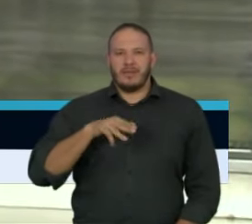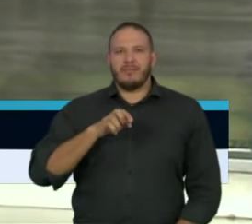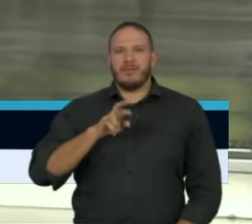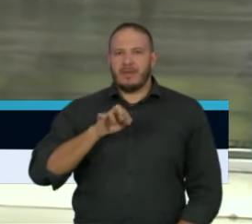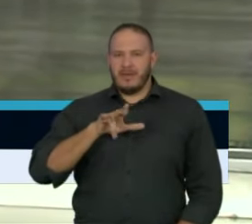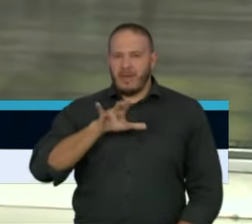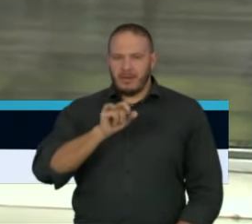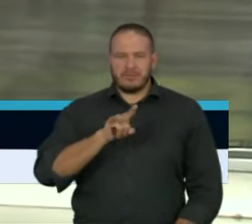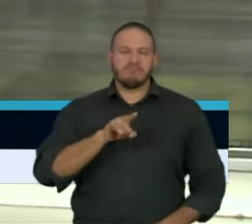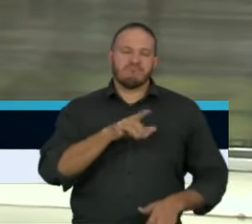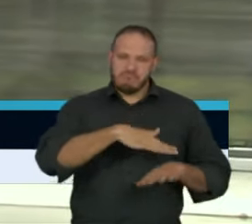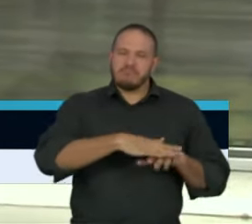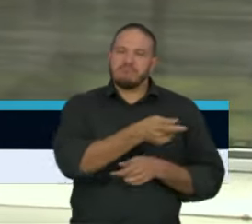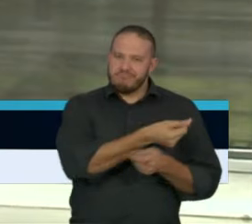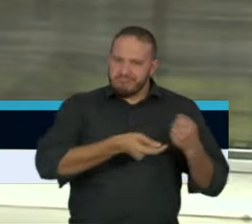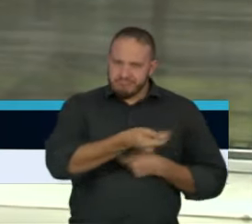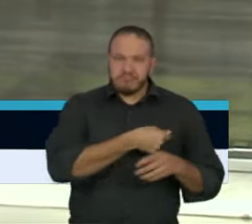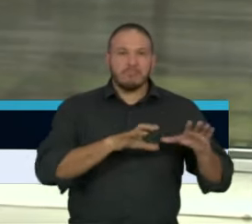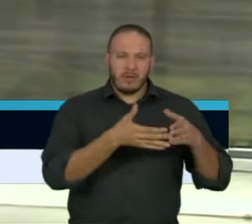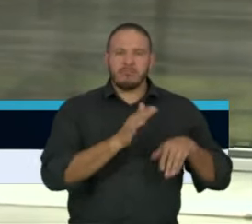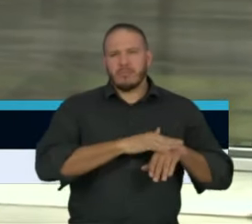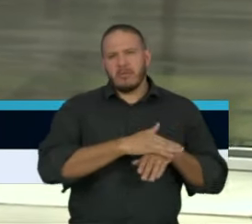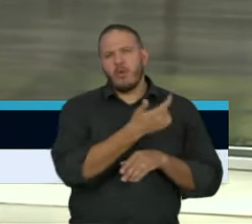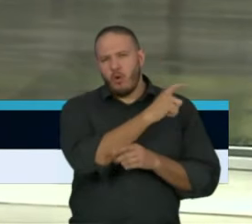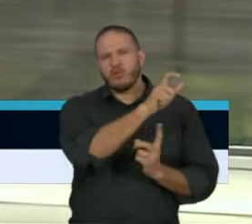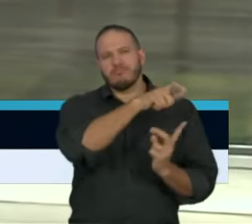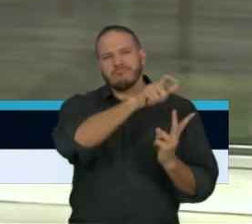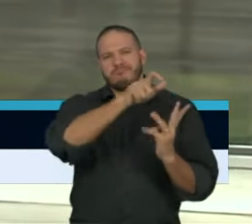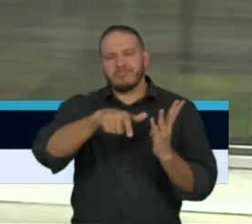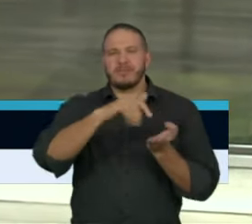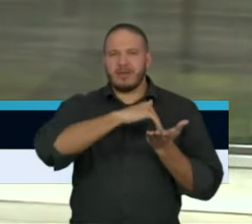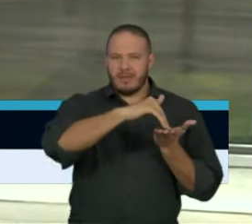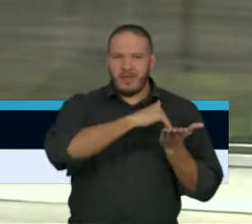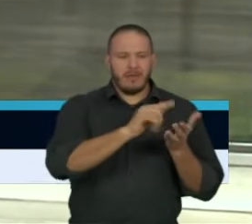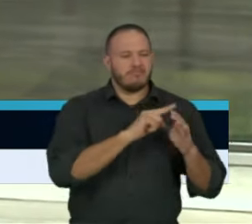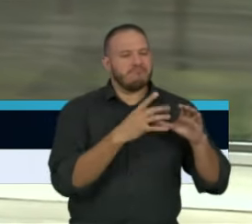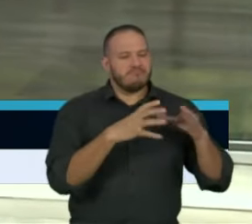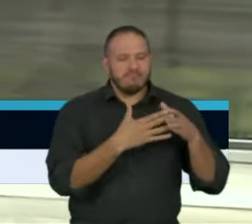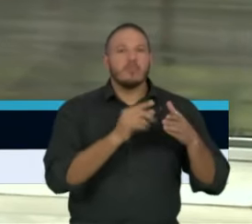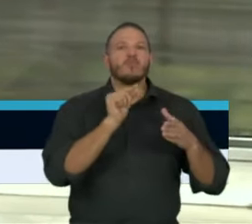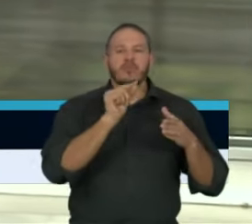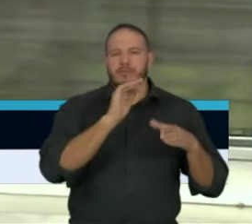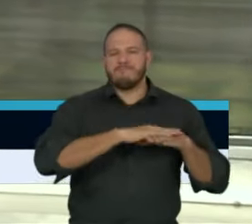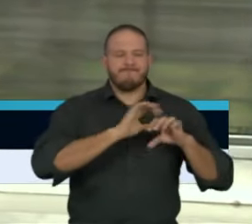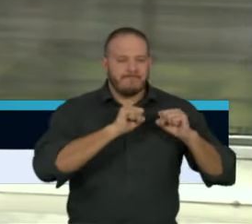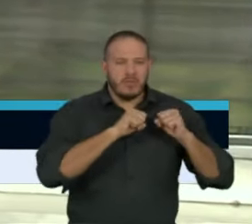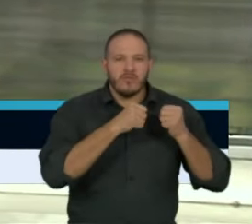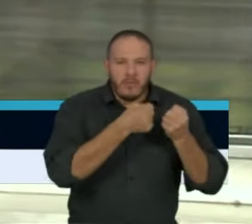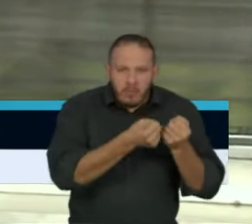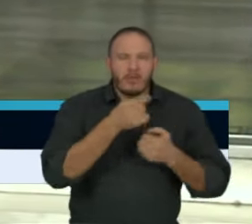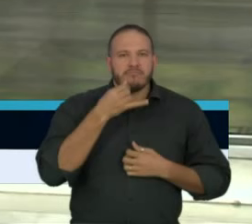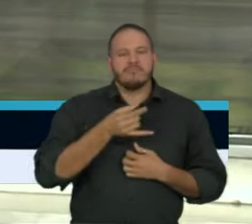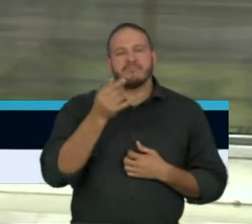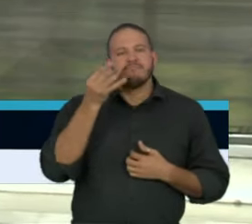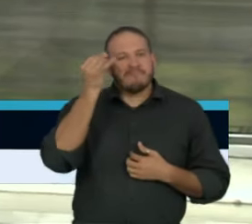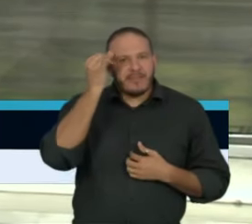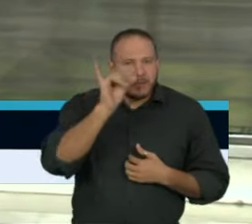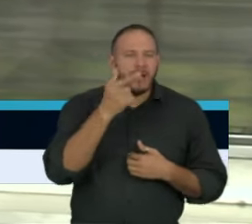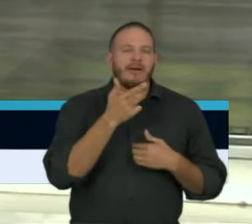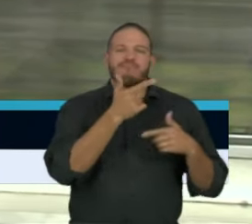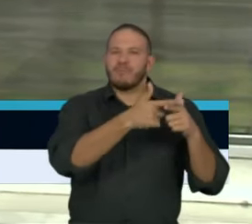da Patrícia Ellen e transversalmente vários outros secretários. É o nosso esforço para minimizar os efeitos dessa